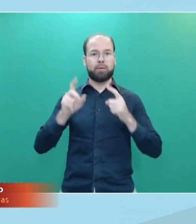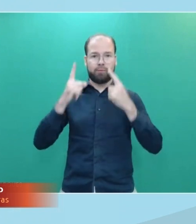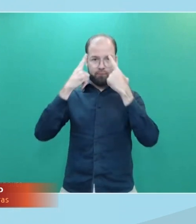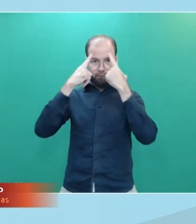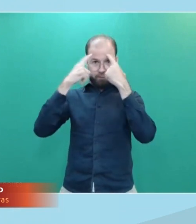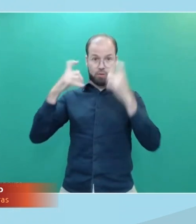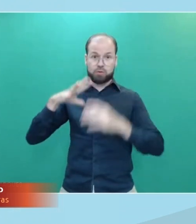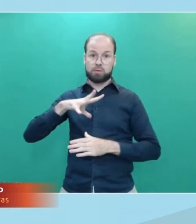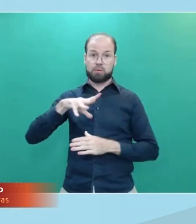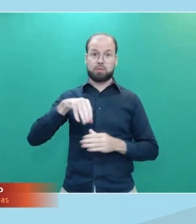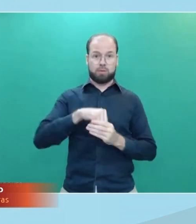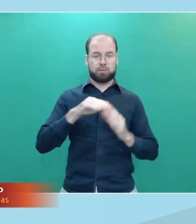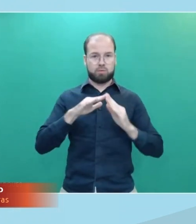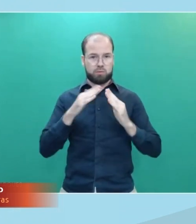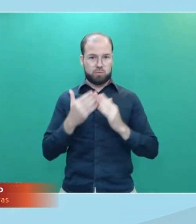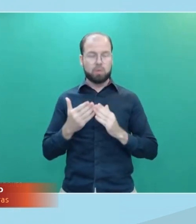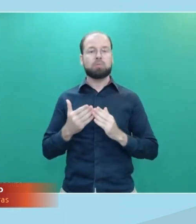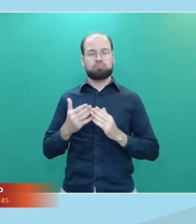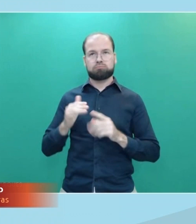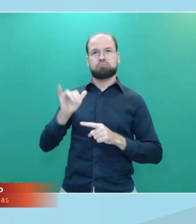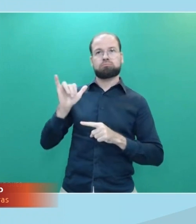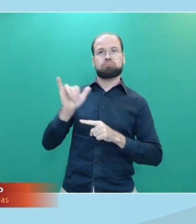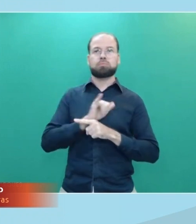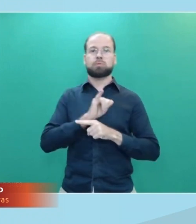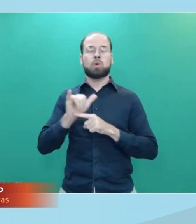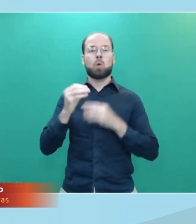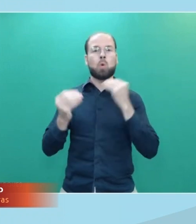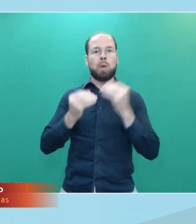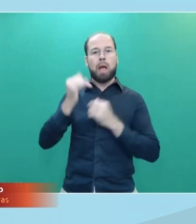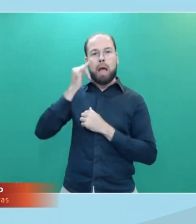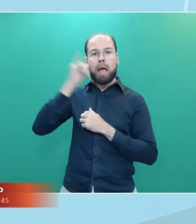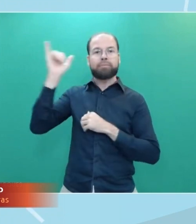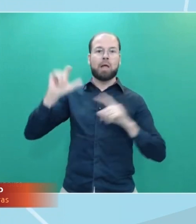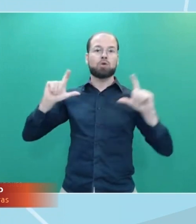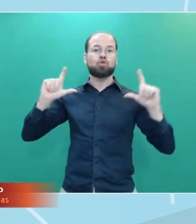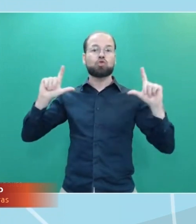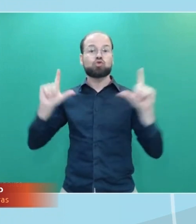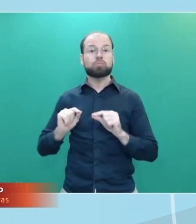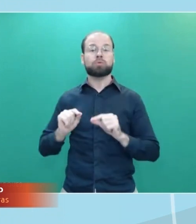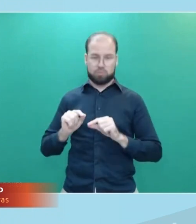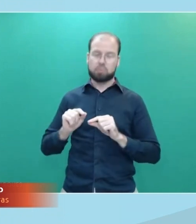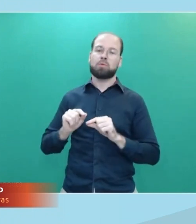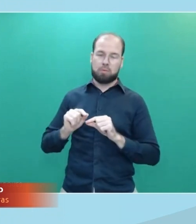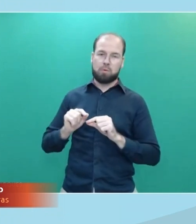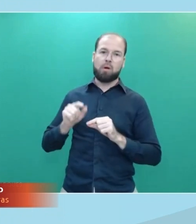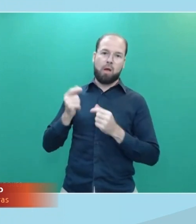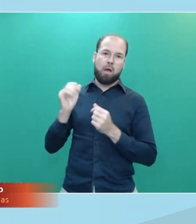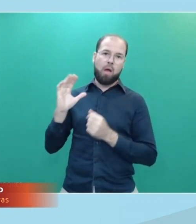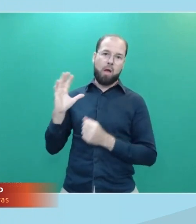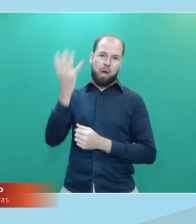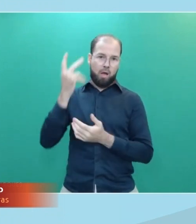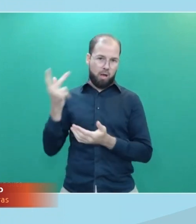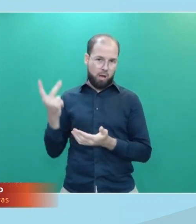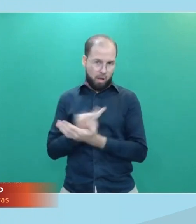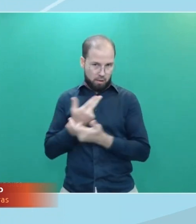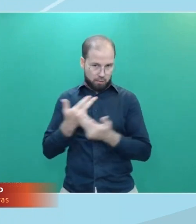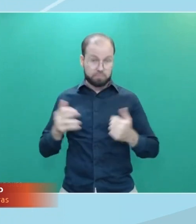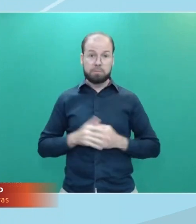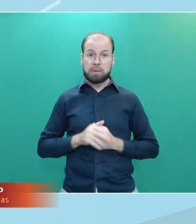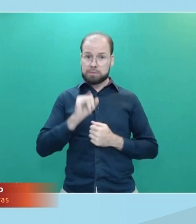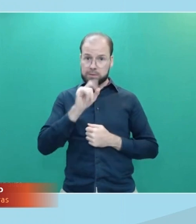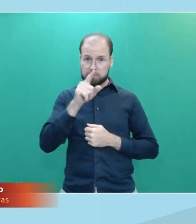tentar prevenir, né, também coibir esses casos. Se você vir ou souber de